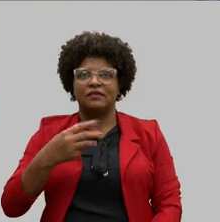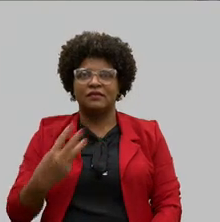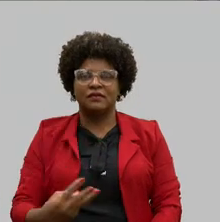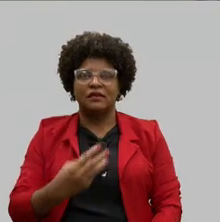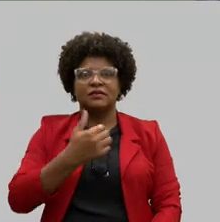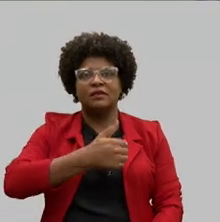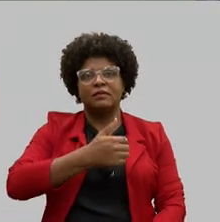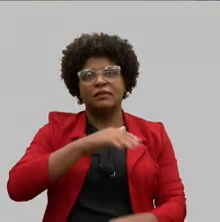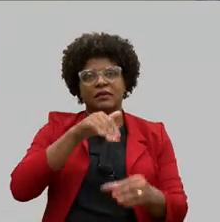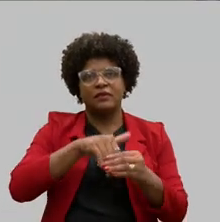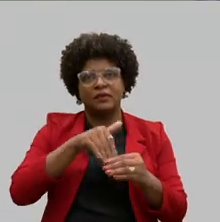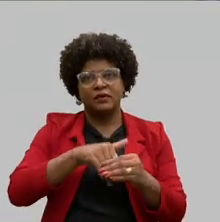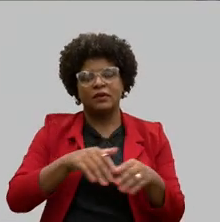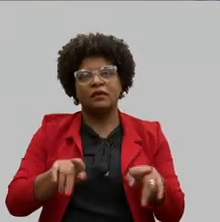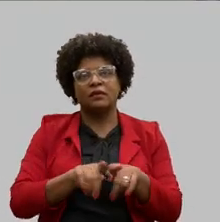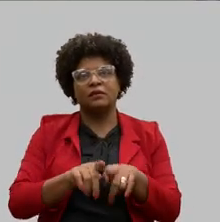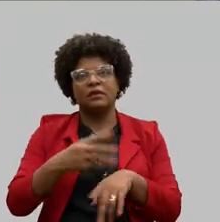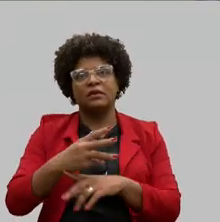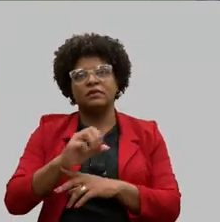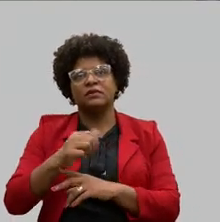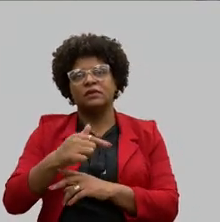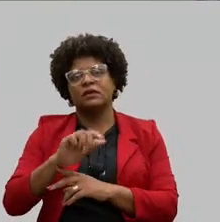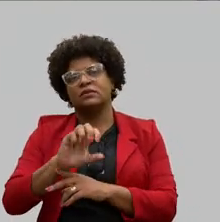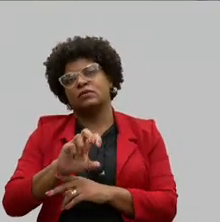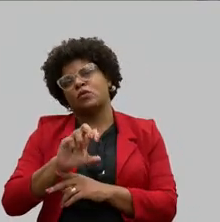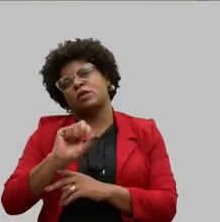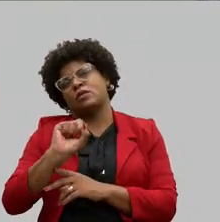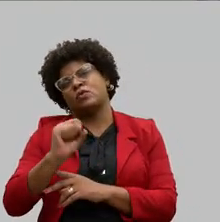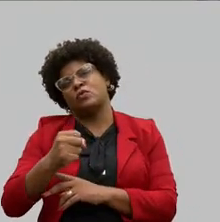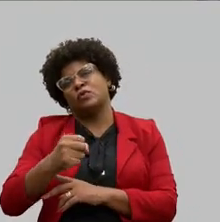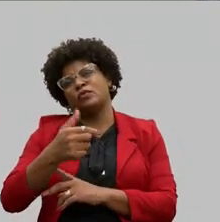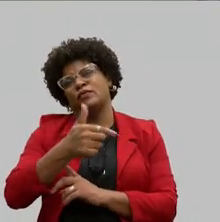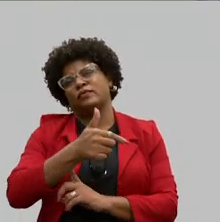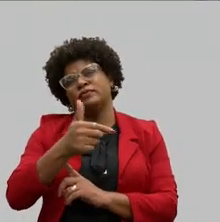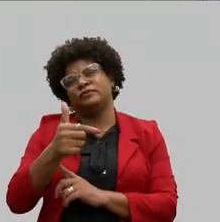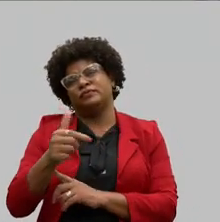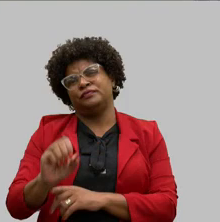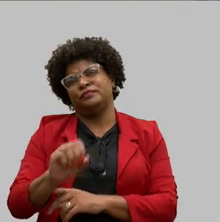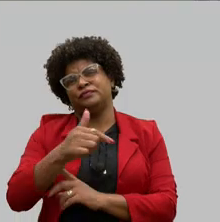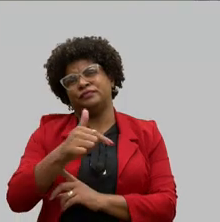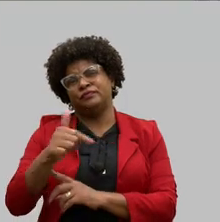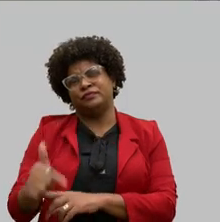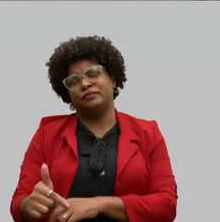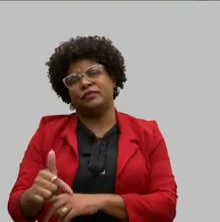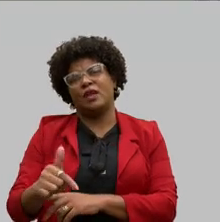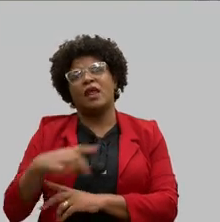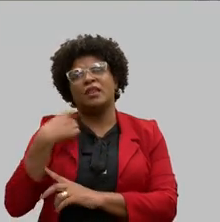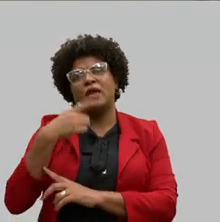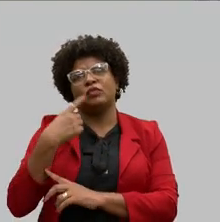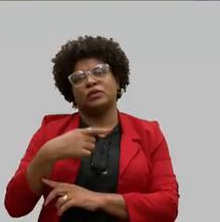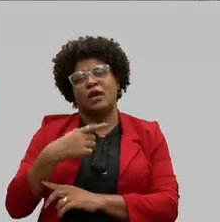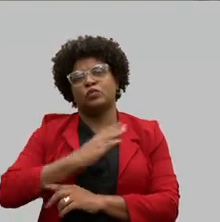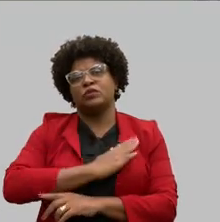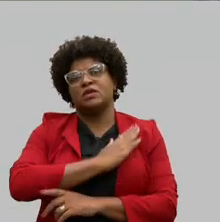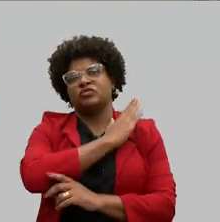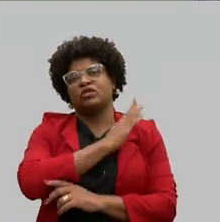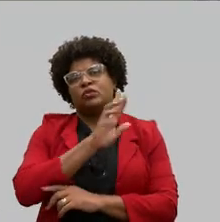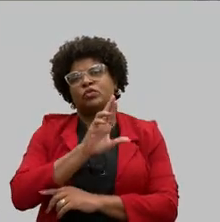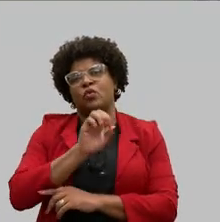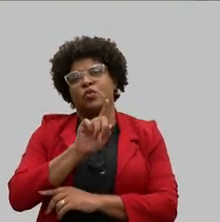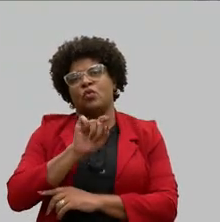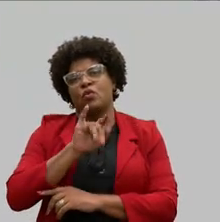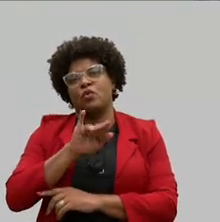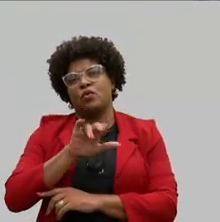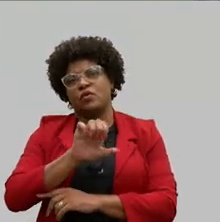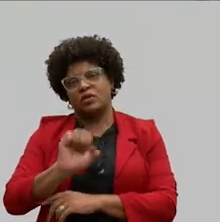Lopes e 3758 2022 no primeiro turno Deputado Sargento Rodrigues passamos à primeira fase da Ordem do